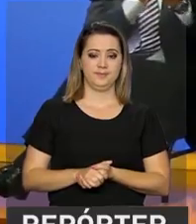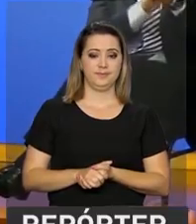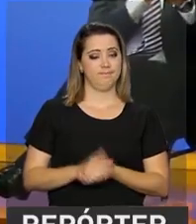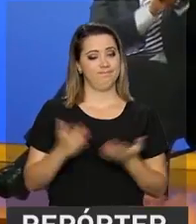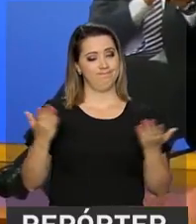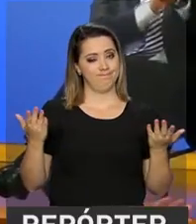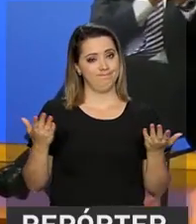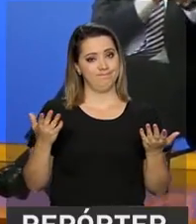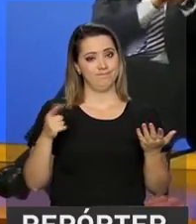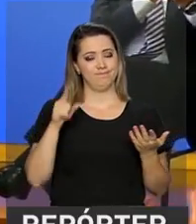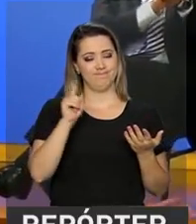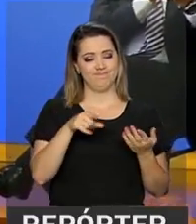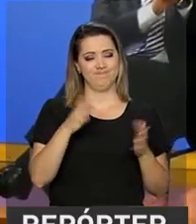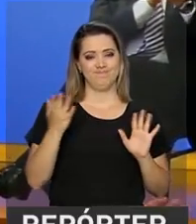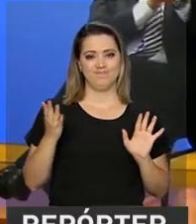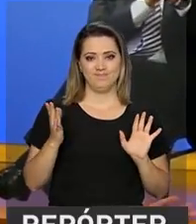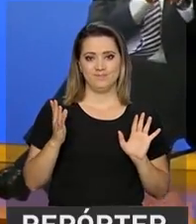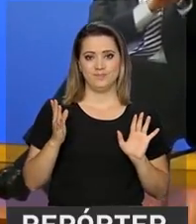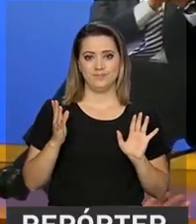Viu, Flávio?